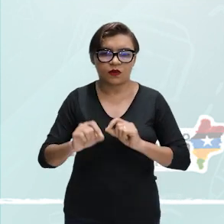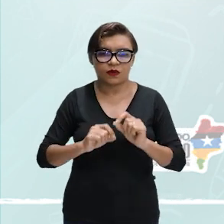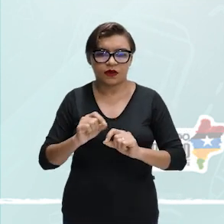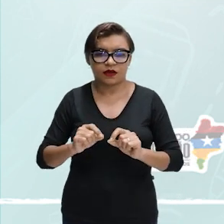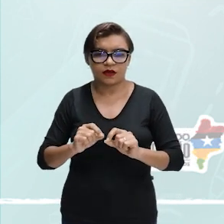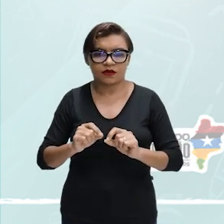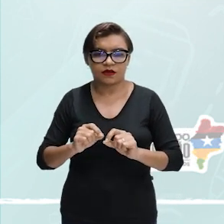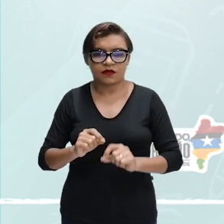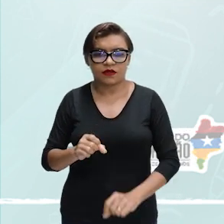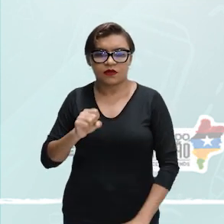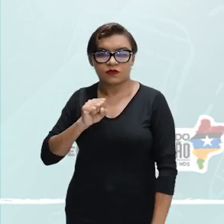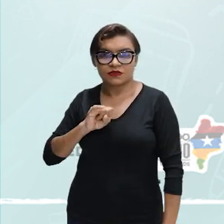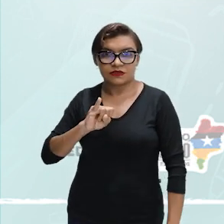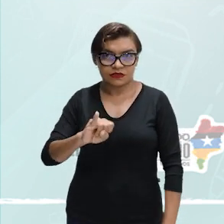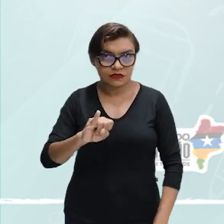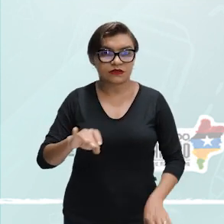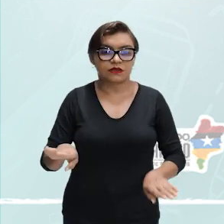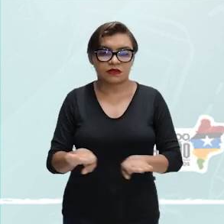eles são